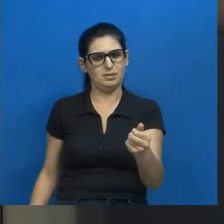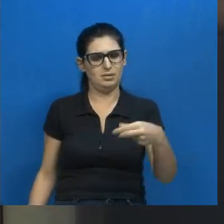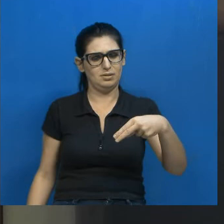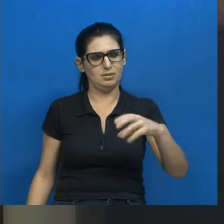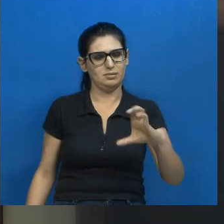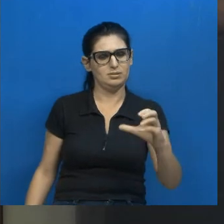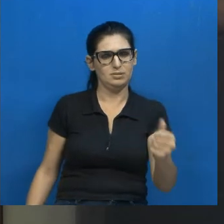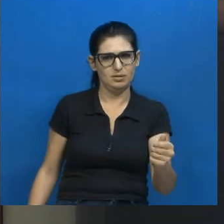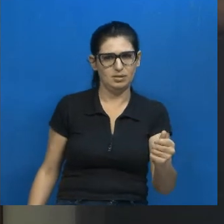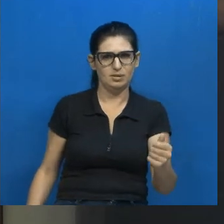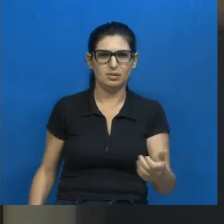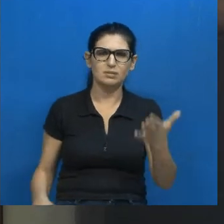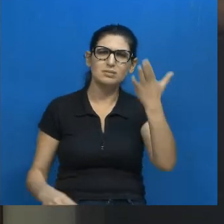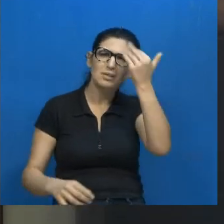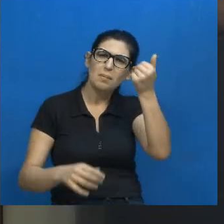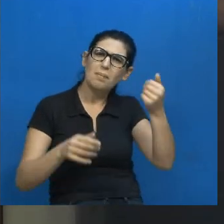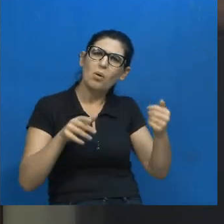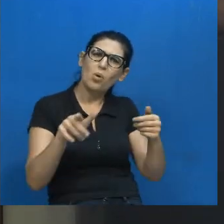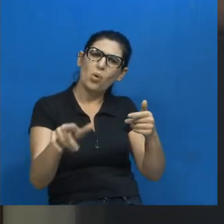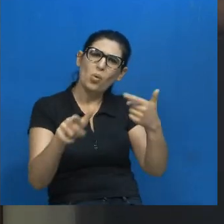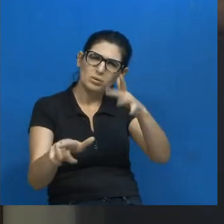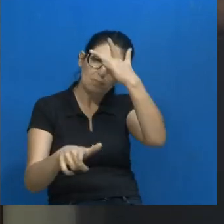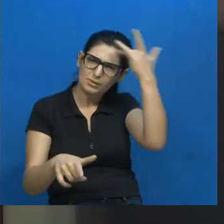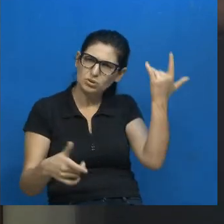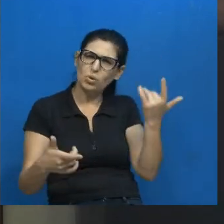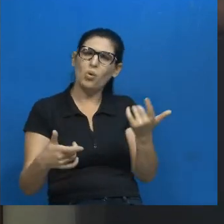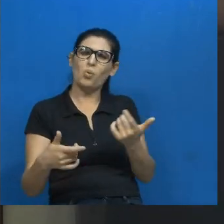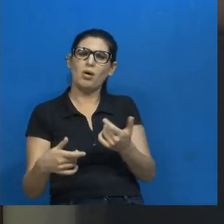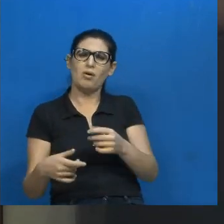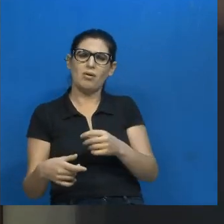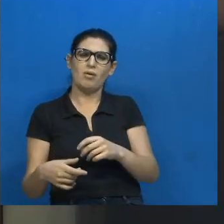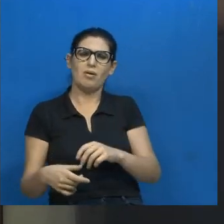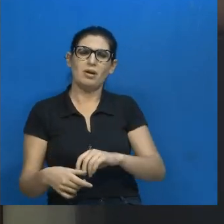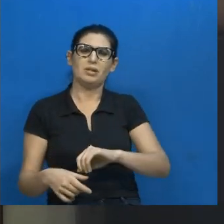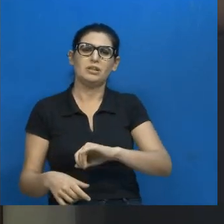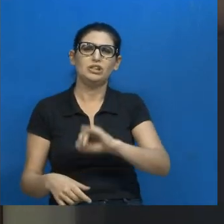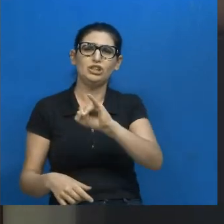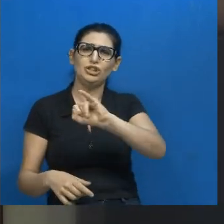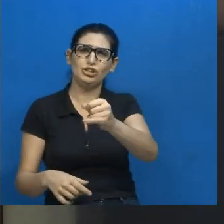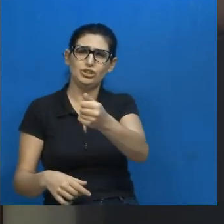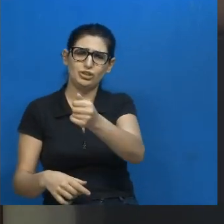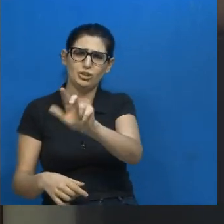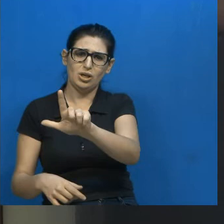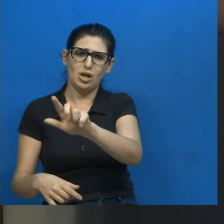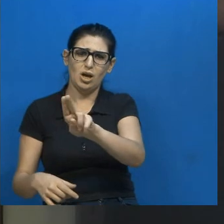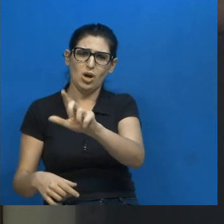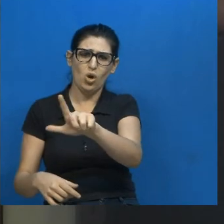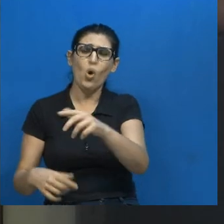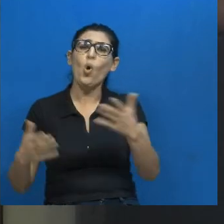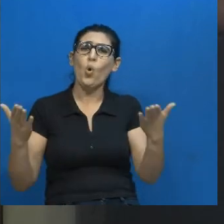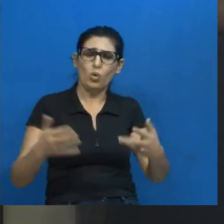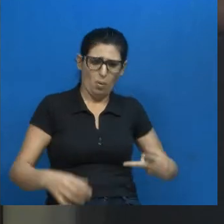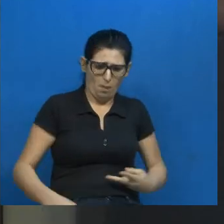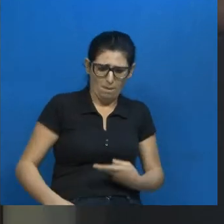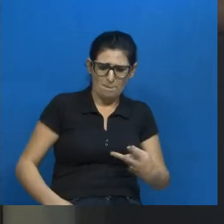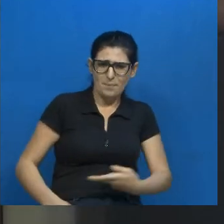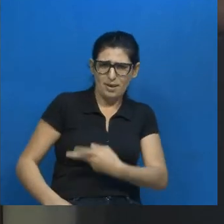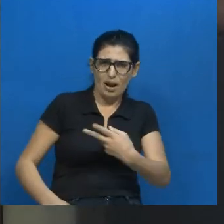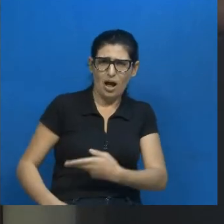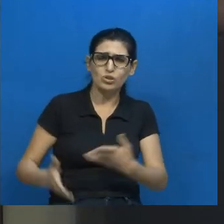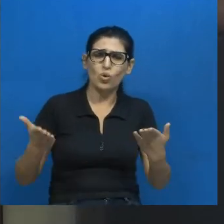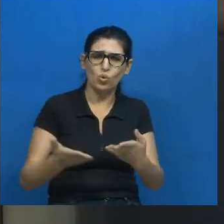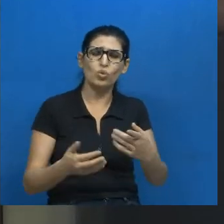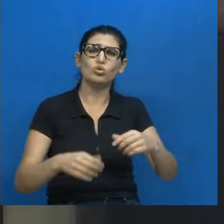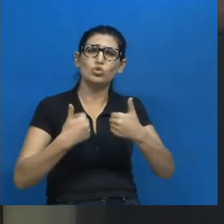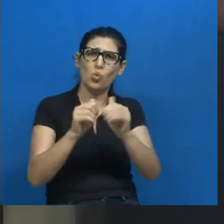munícipes. Eu acho que muitos aqui têm carro, tudo bem. Eu estou operada. Hoje eu entrei meio-dia no ônibus, não havia